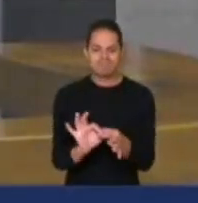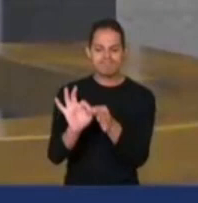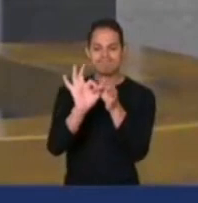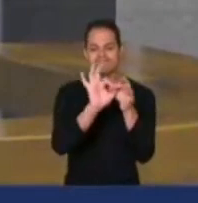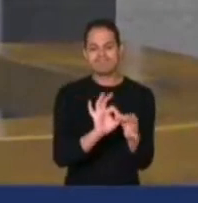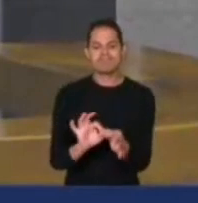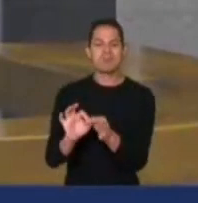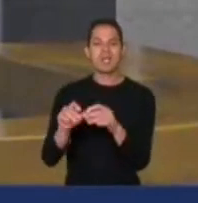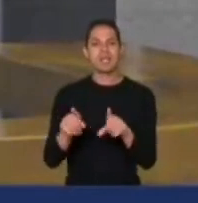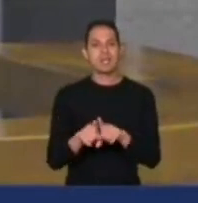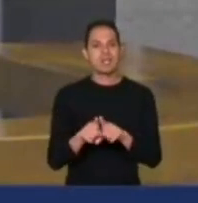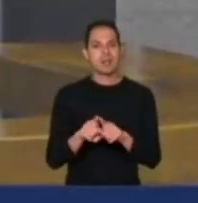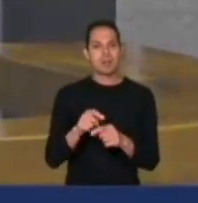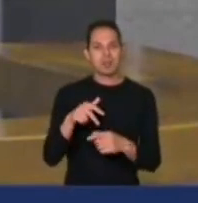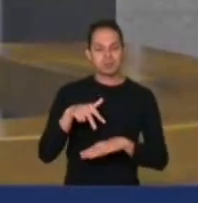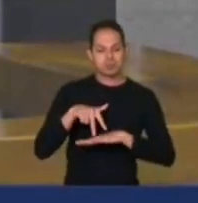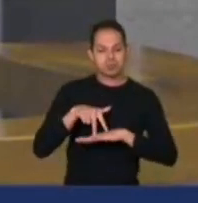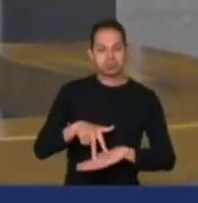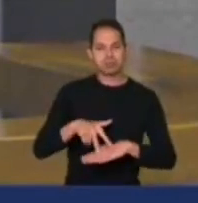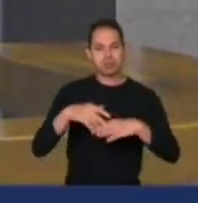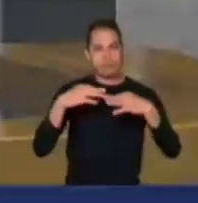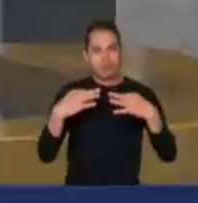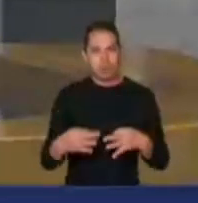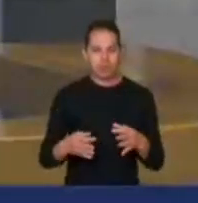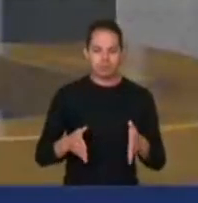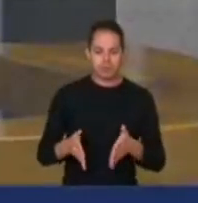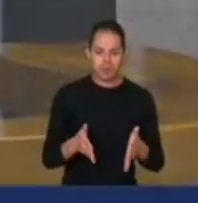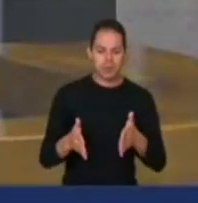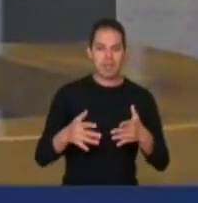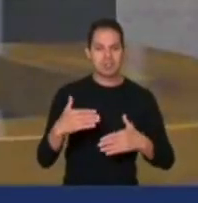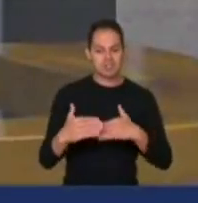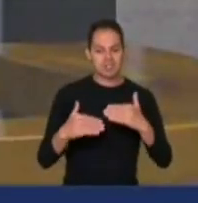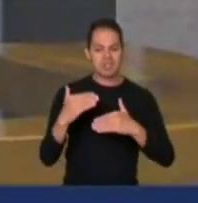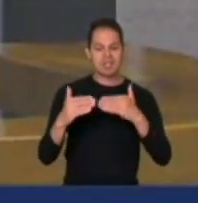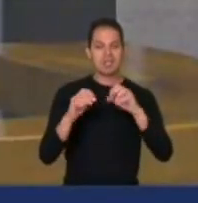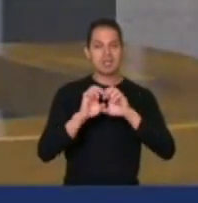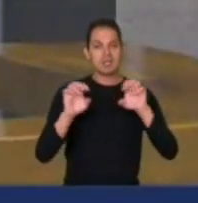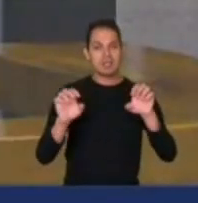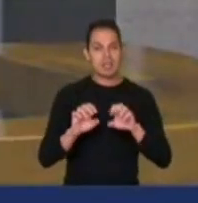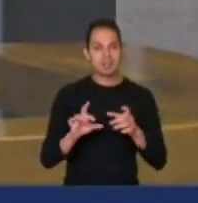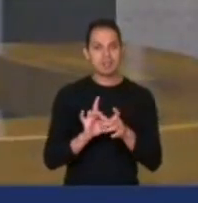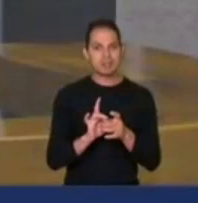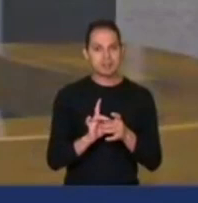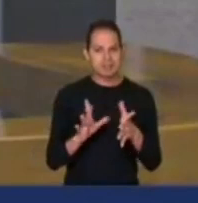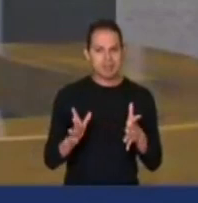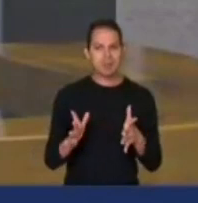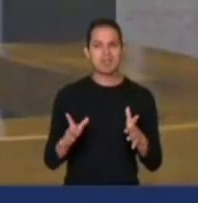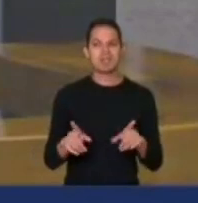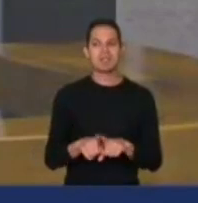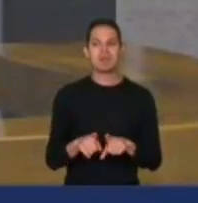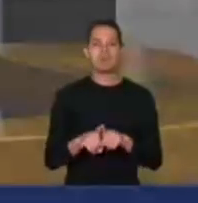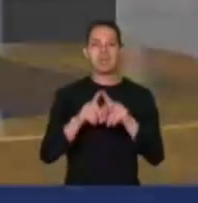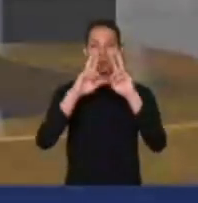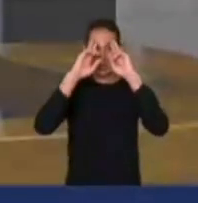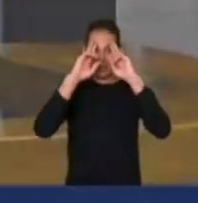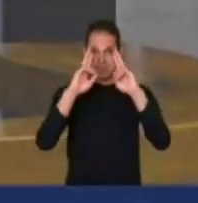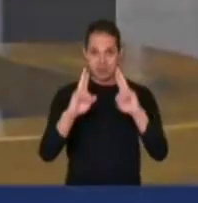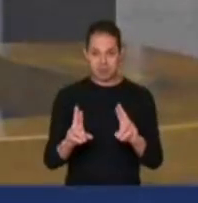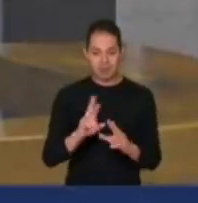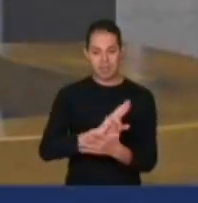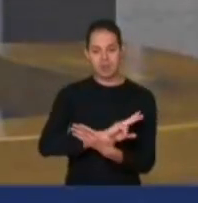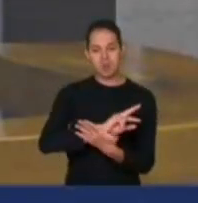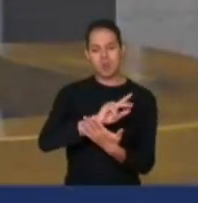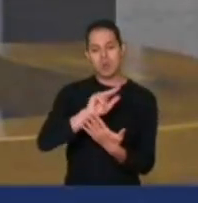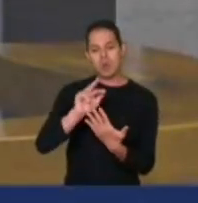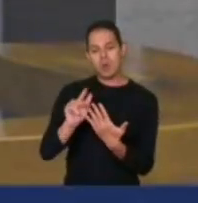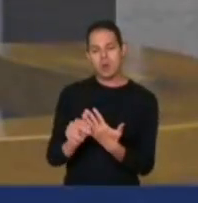se alicerce uma rota de desenvolvimento estruturada em torno da democracia, em torno do respeito à diversidade e à pluralidade.